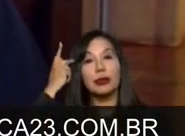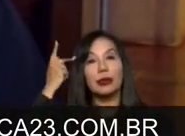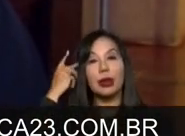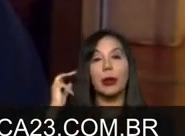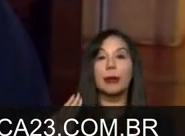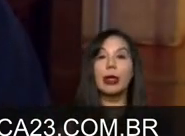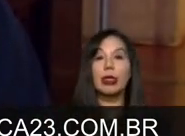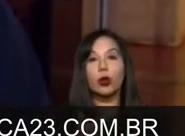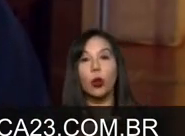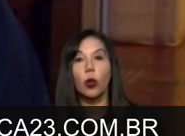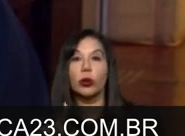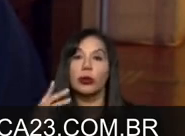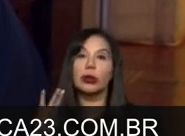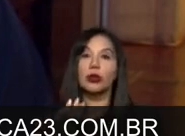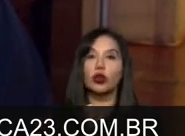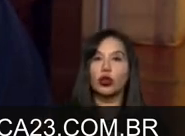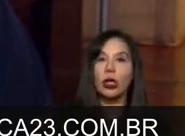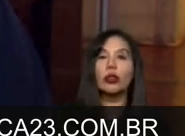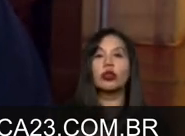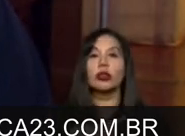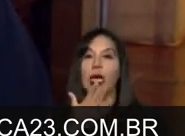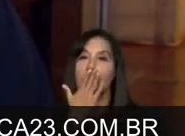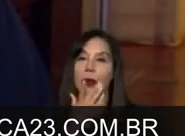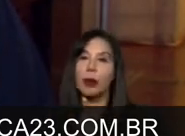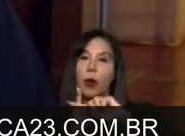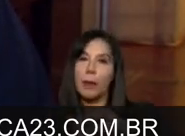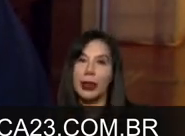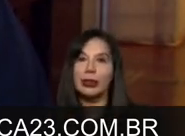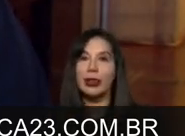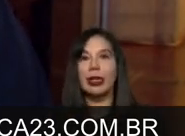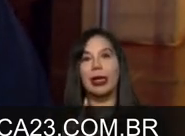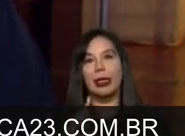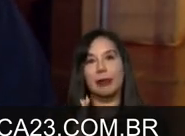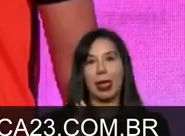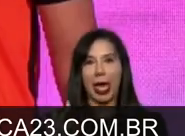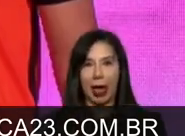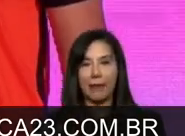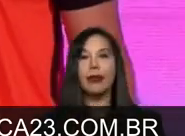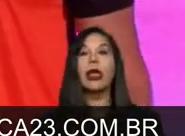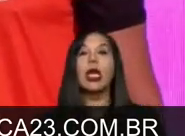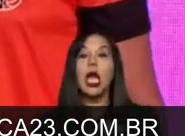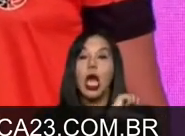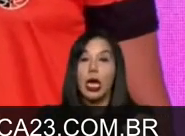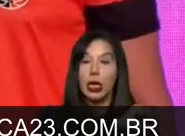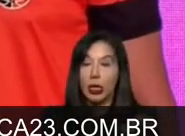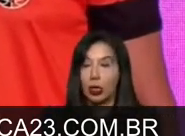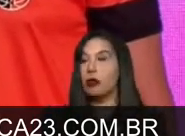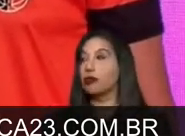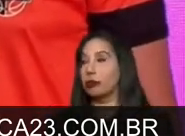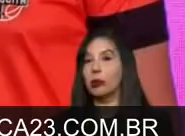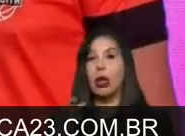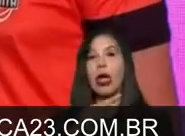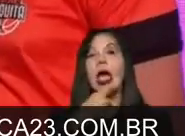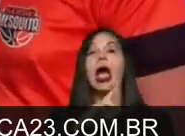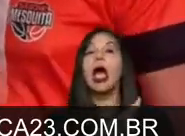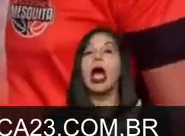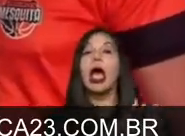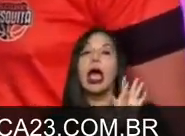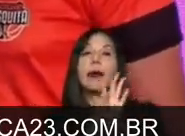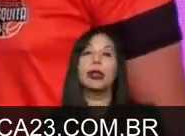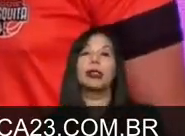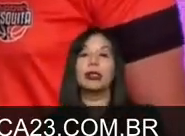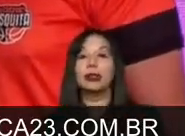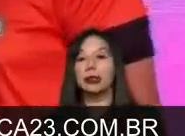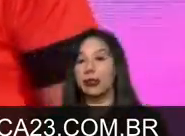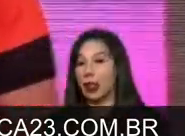Maranhão, outros 3 estados terão equipes competindo nesta LBF. O Rio de Janeiro, por exemplo, será representado pelo